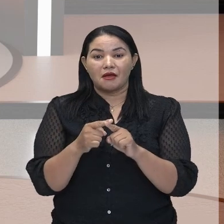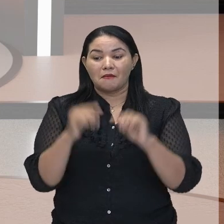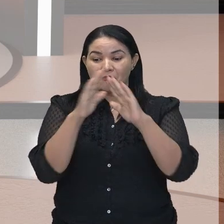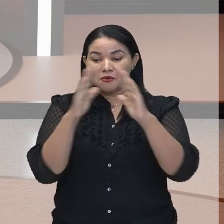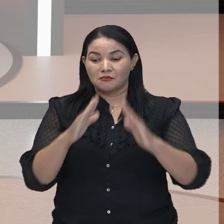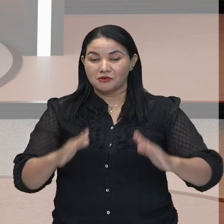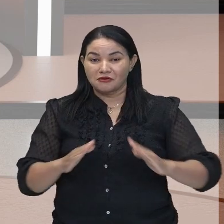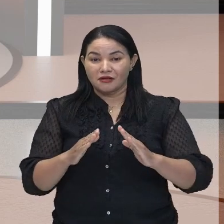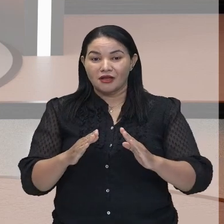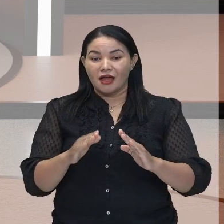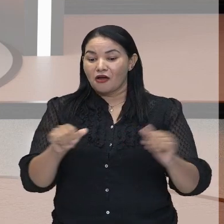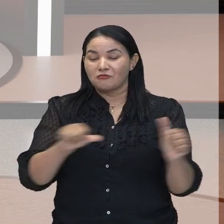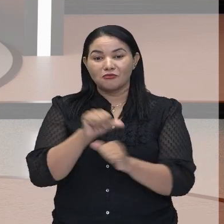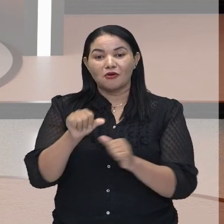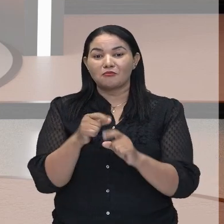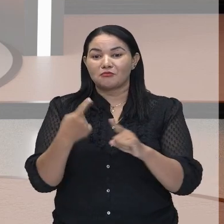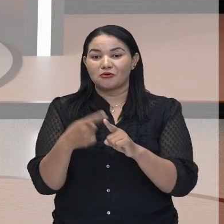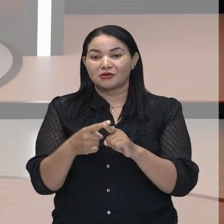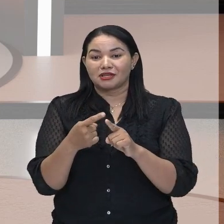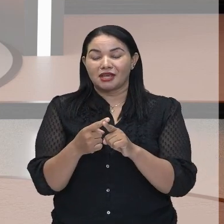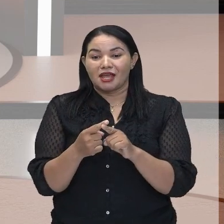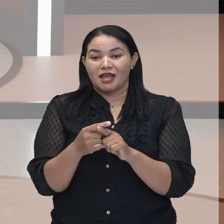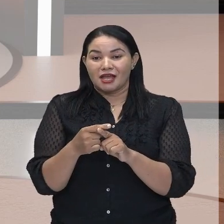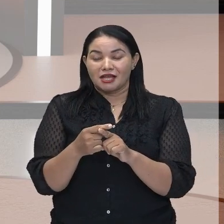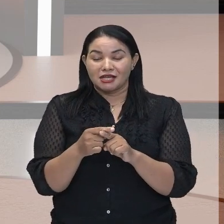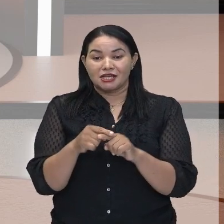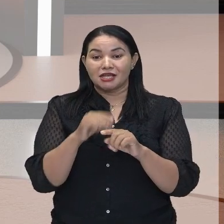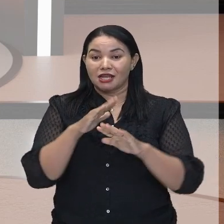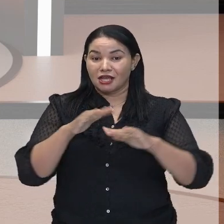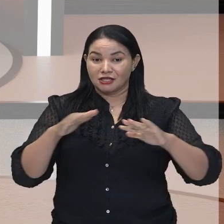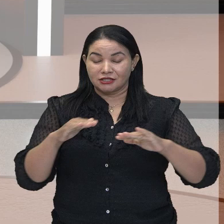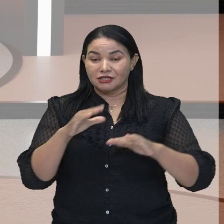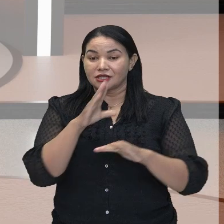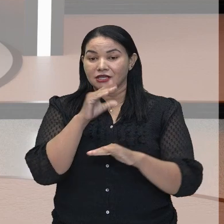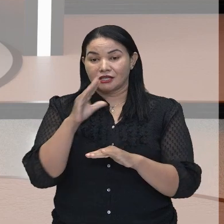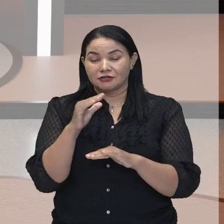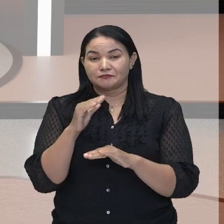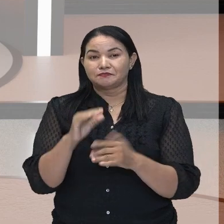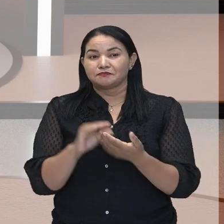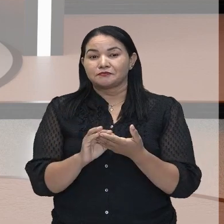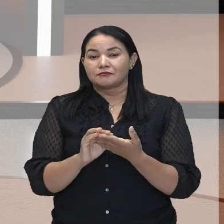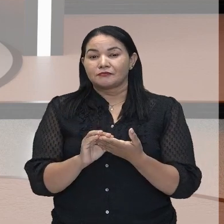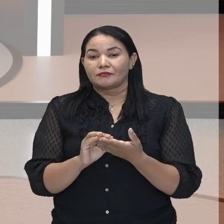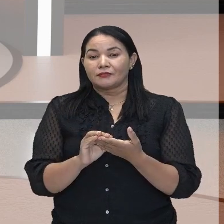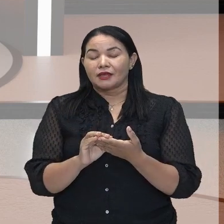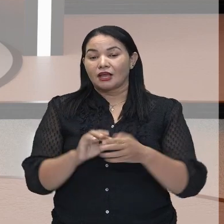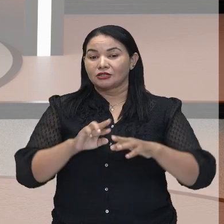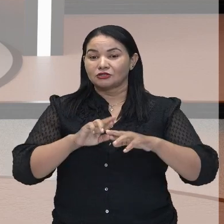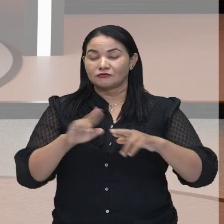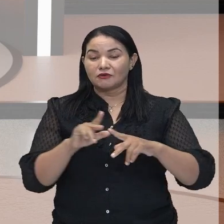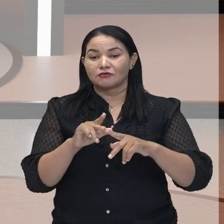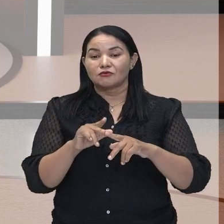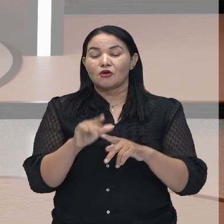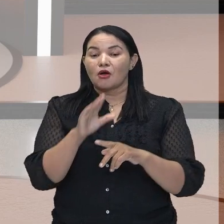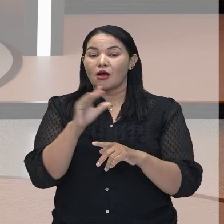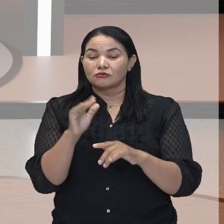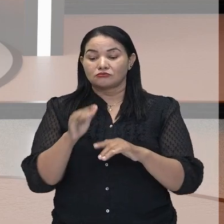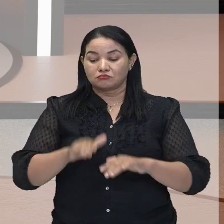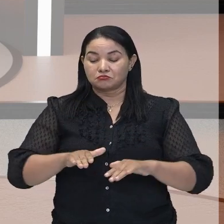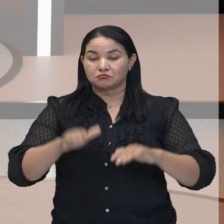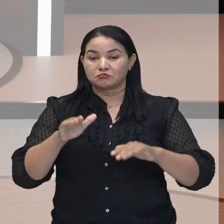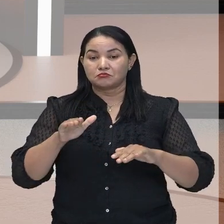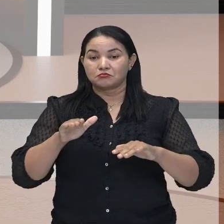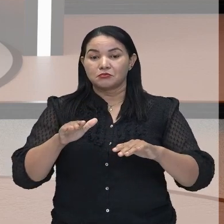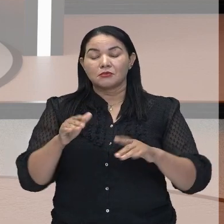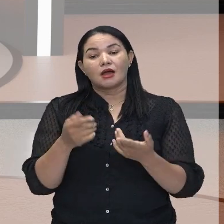onde a quantidade de crianças está bem menor, né? A gente pode observar aí, e a quantidade de adultos para